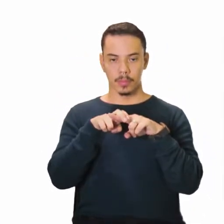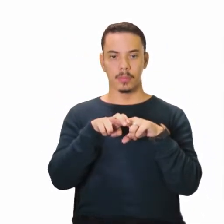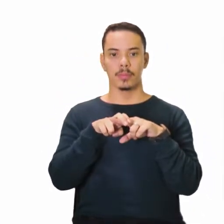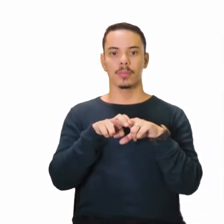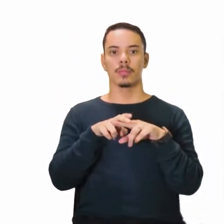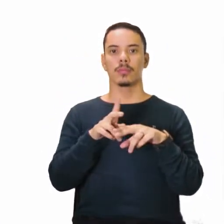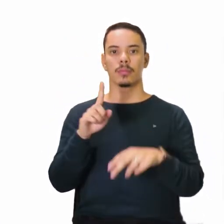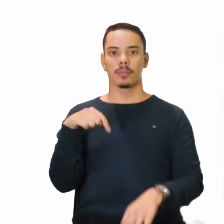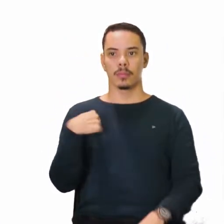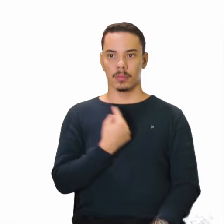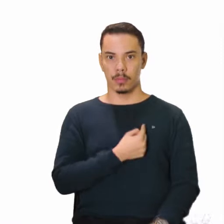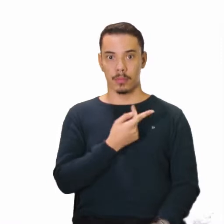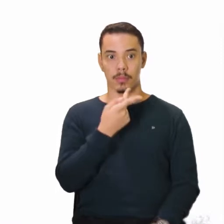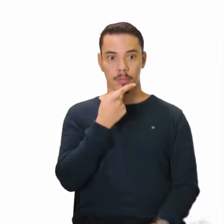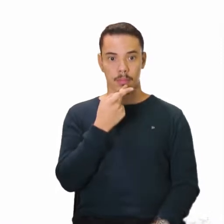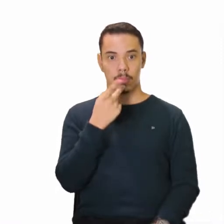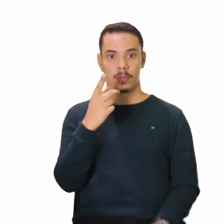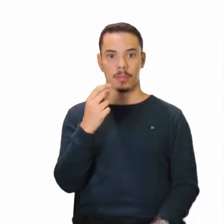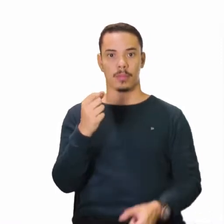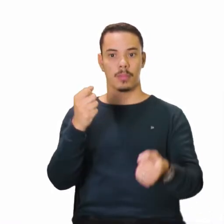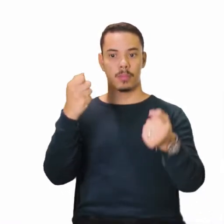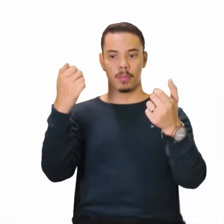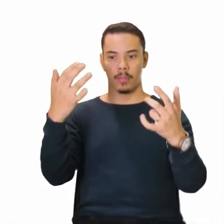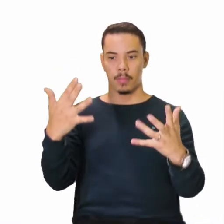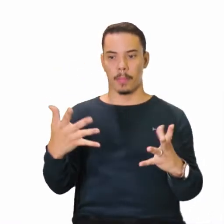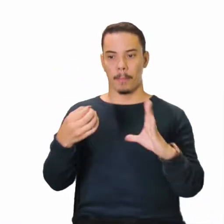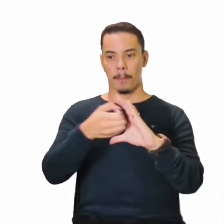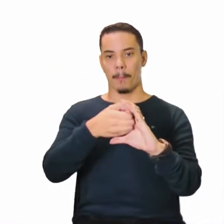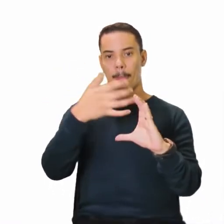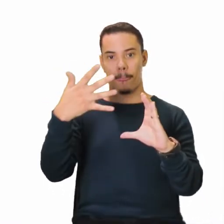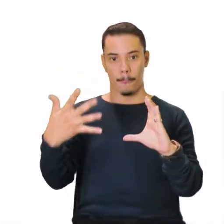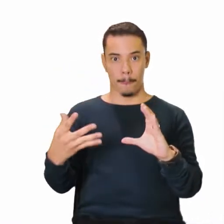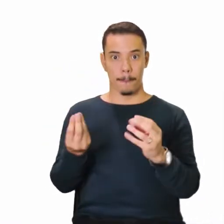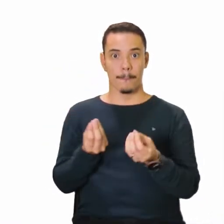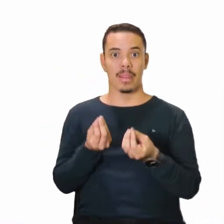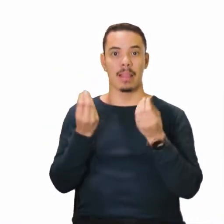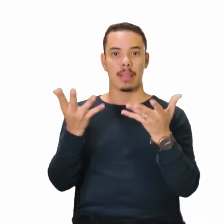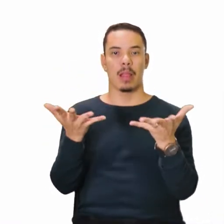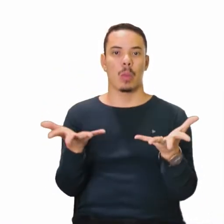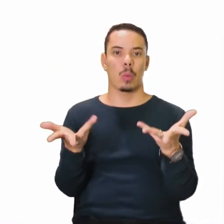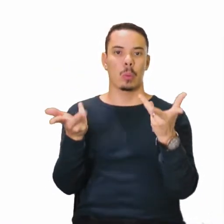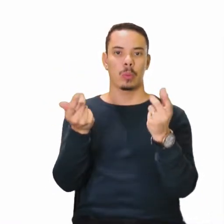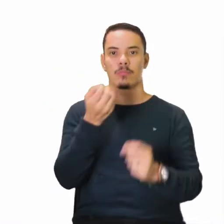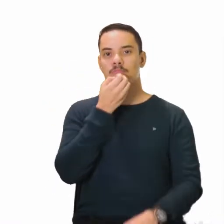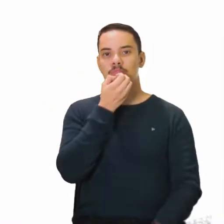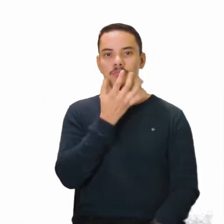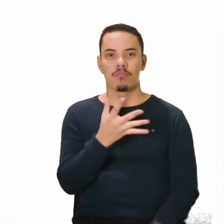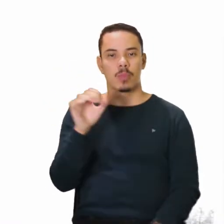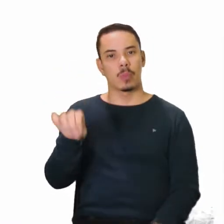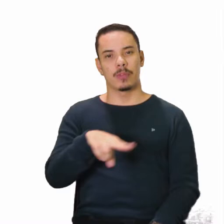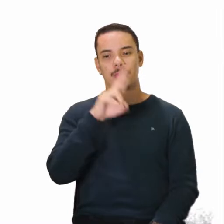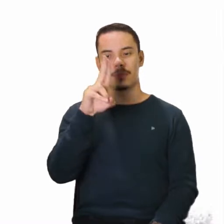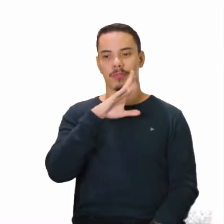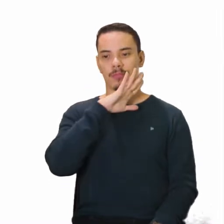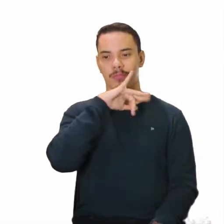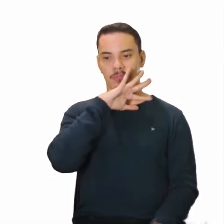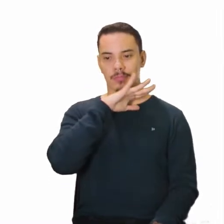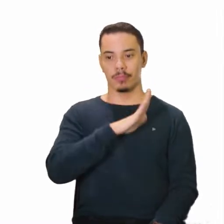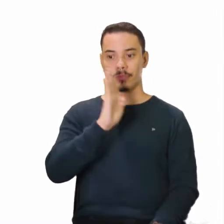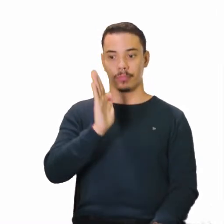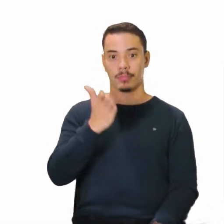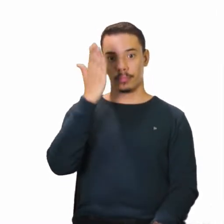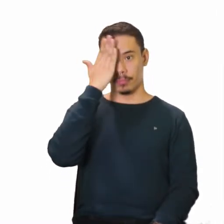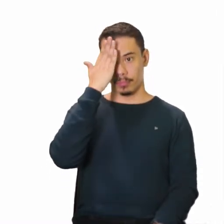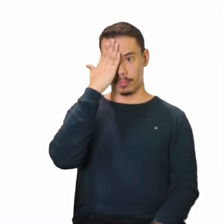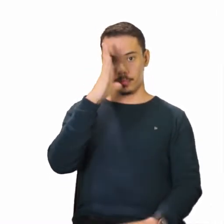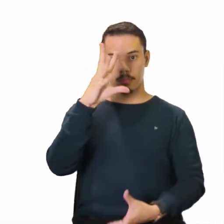quando fala, vai caracterizar, dar uma qualidade boa ou ruim, já sabe que